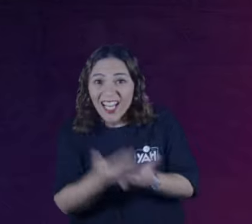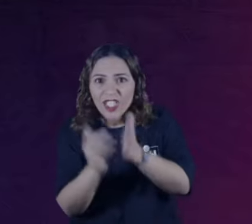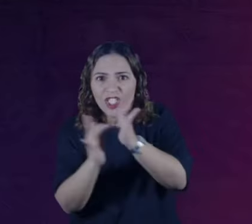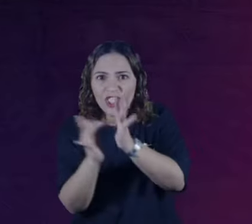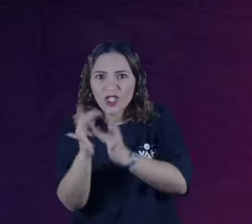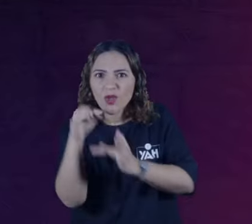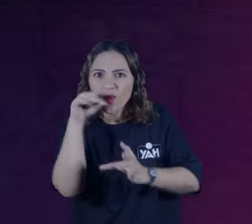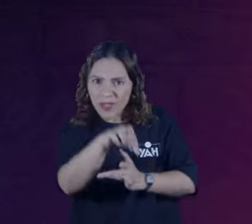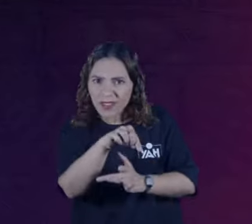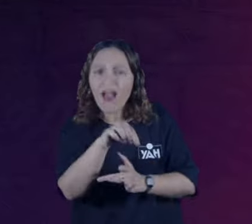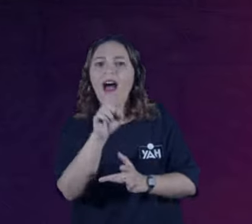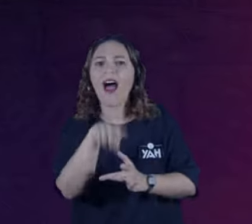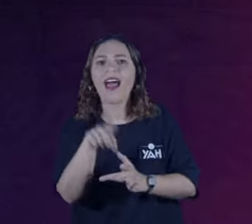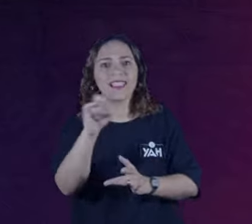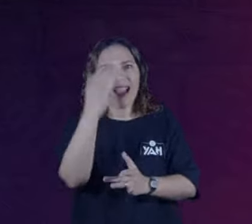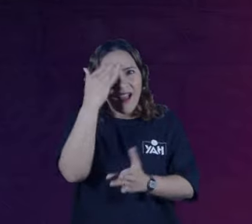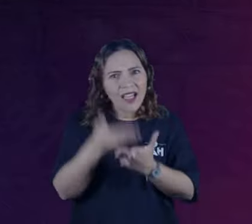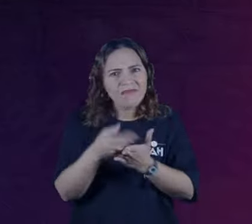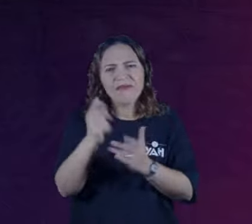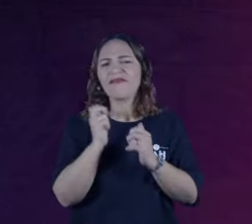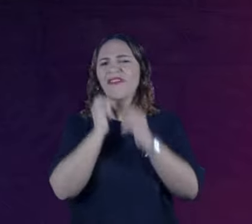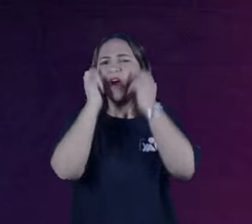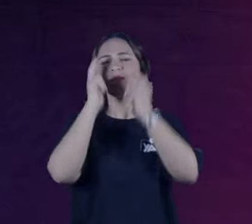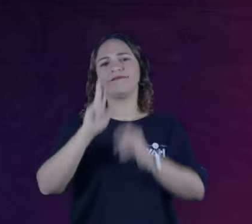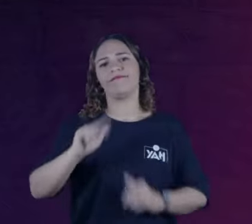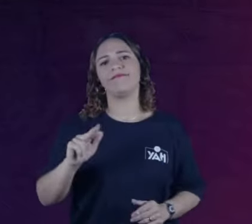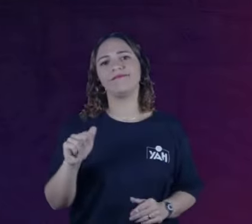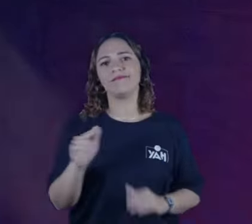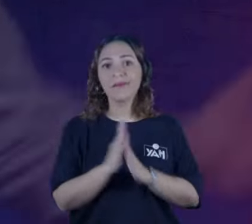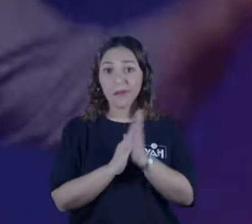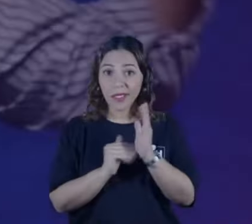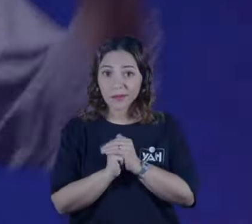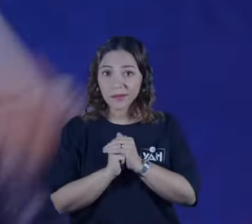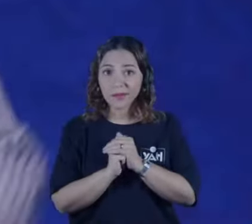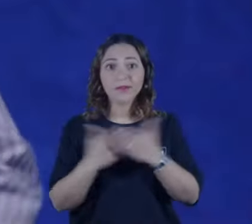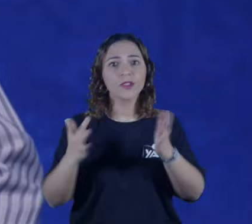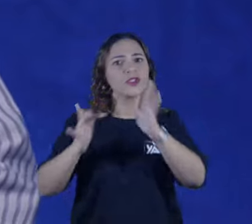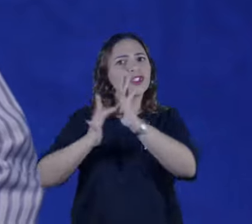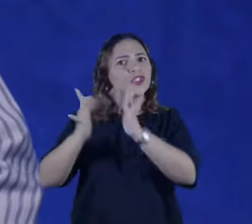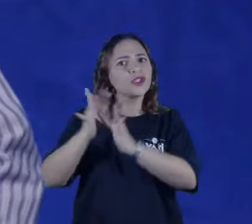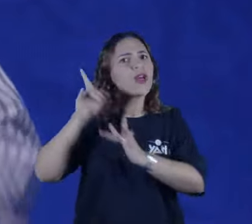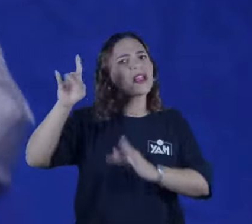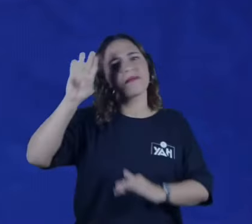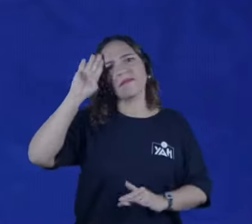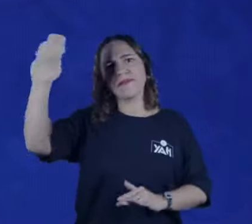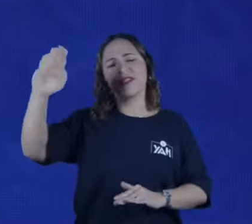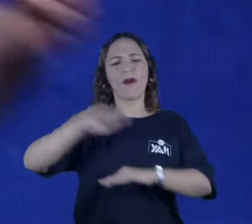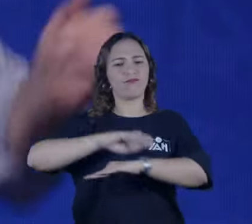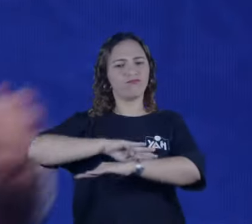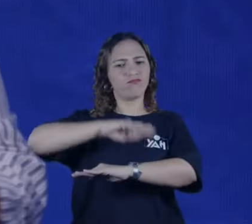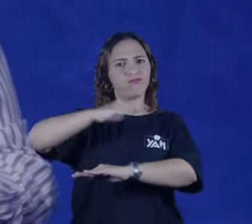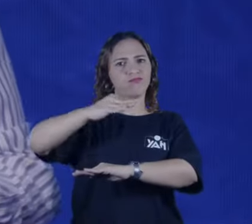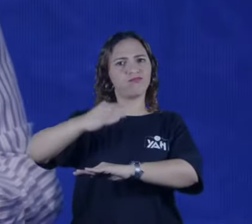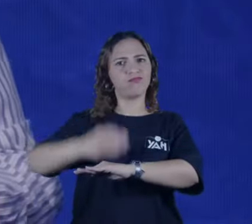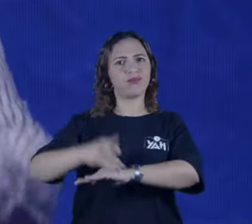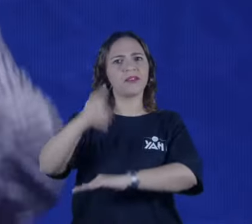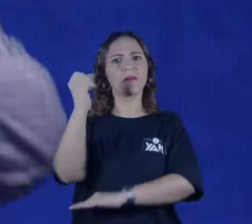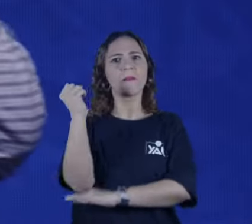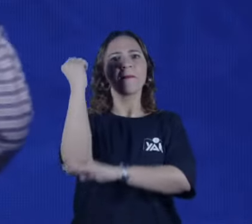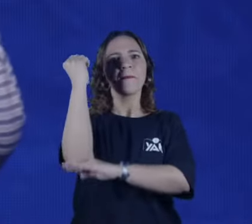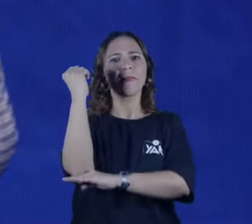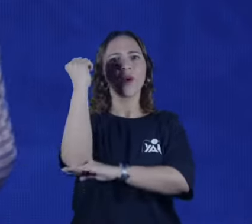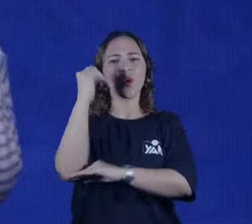será de modo algum envergonhado. Amém ou não? Então diga assim: Jesus é a pedra angular, Jesus é a